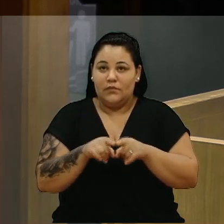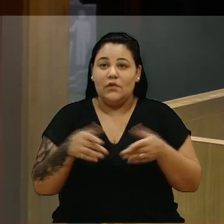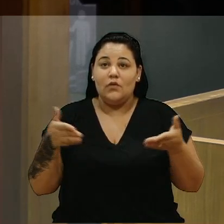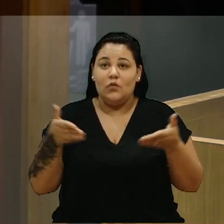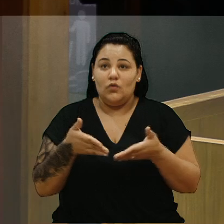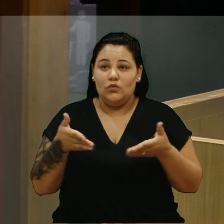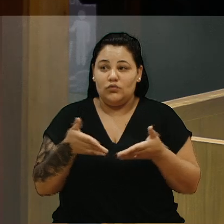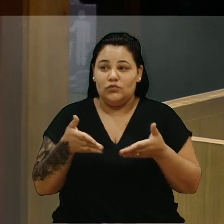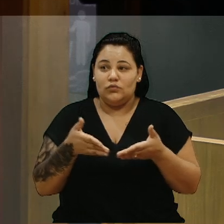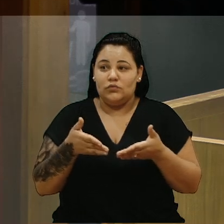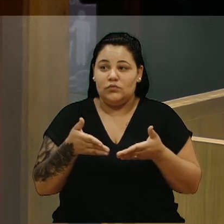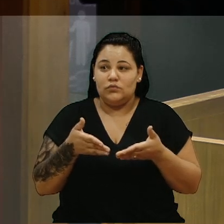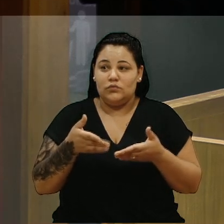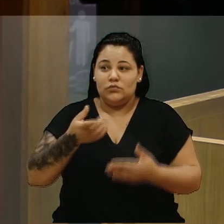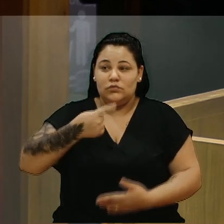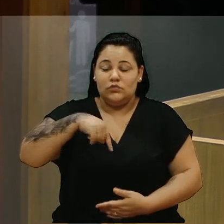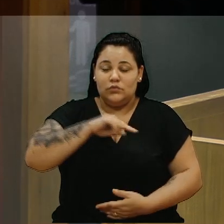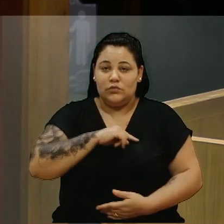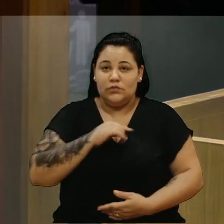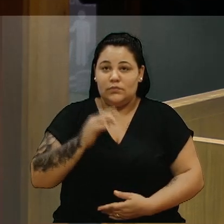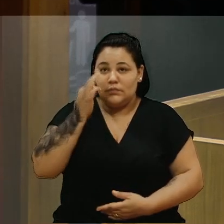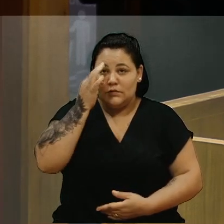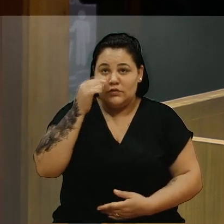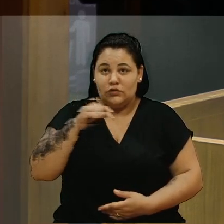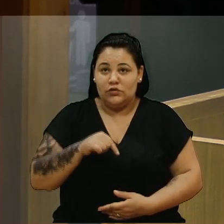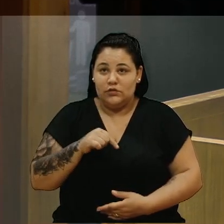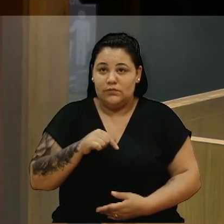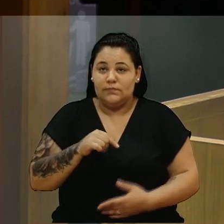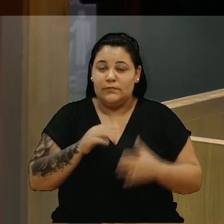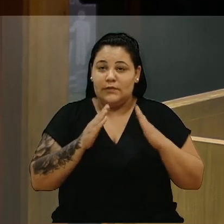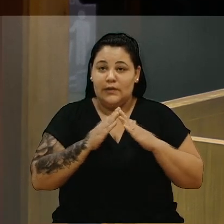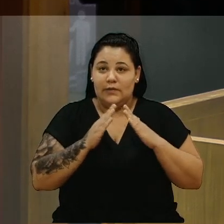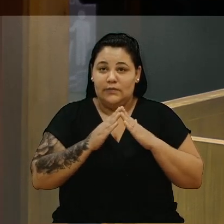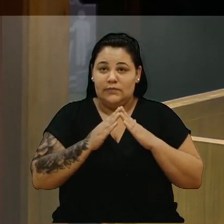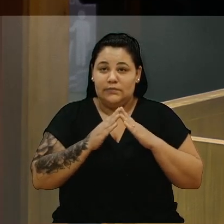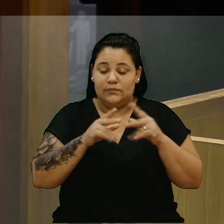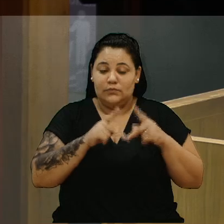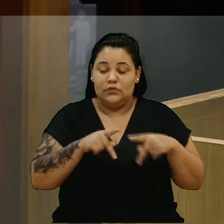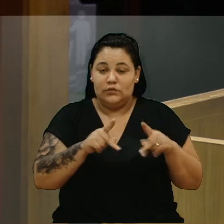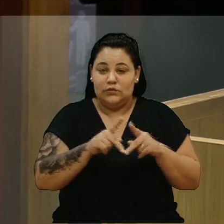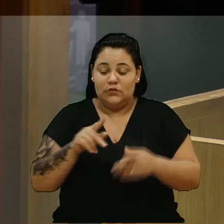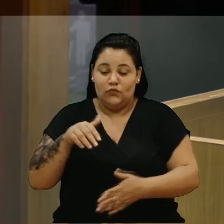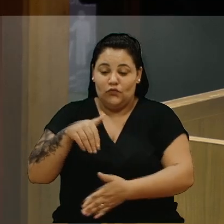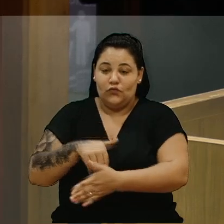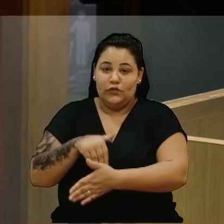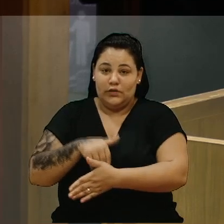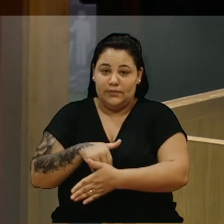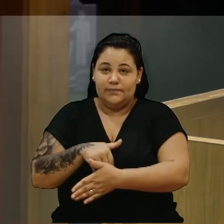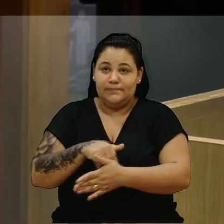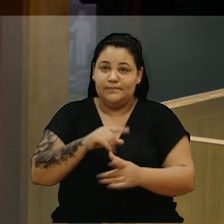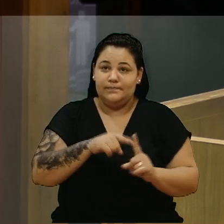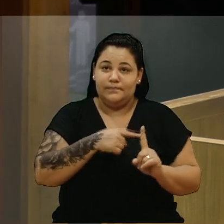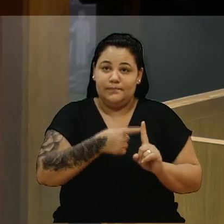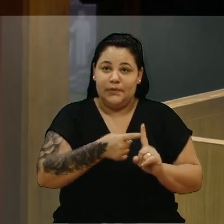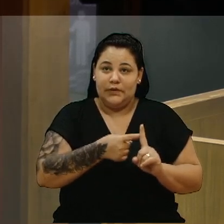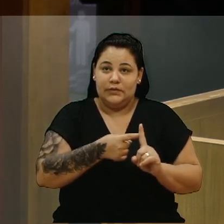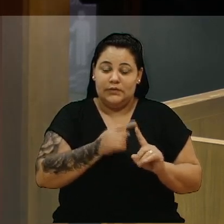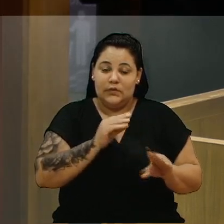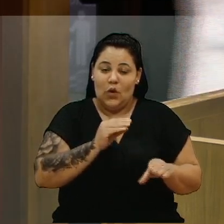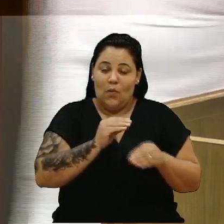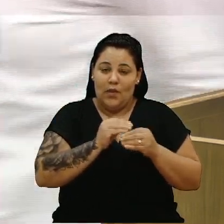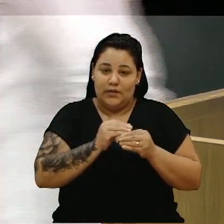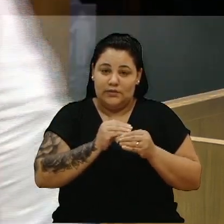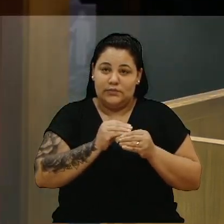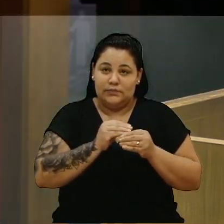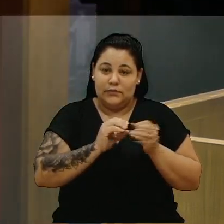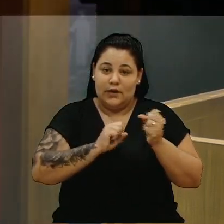hoje nós iremos aqui nessa casa, na Casa do Povo, votar mais um subsídio para a empresa de